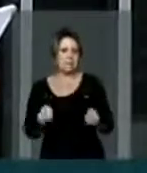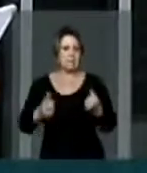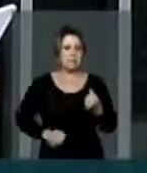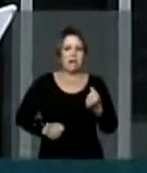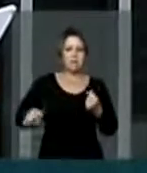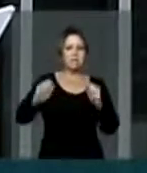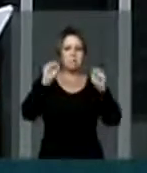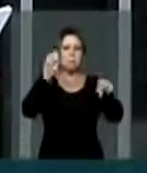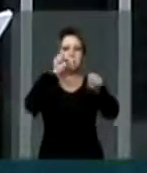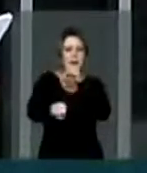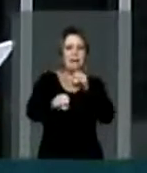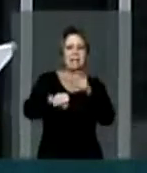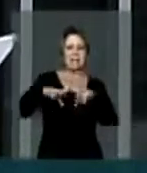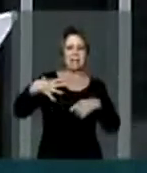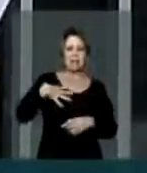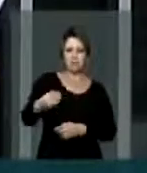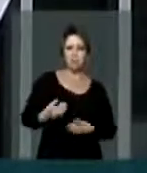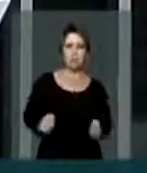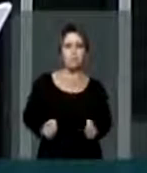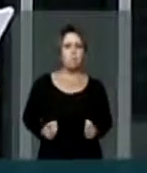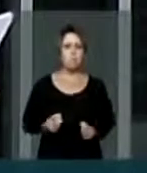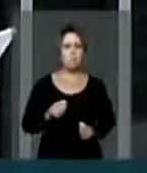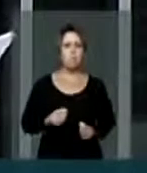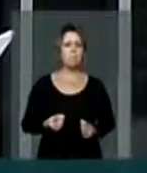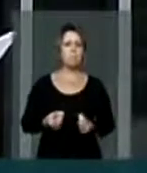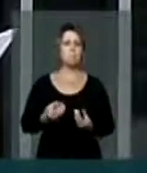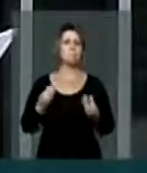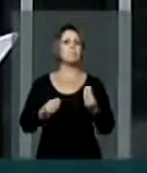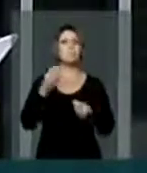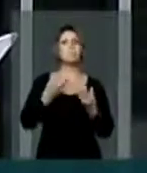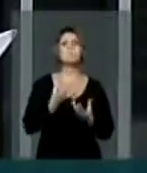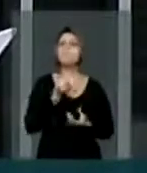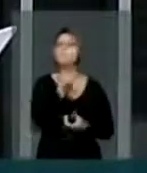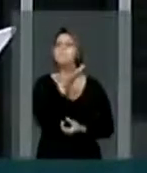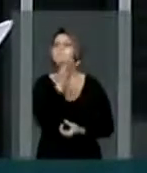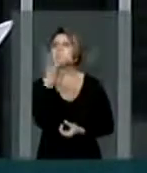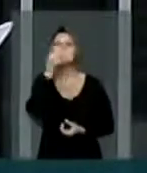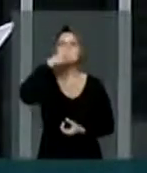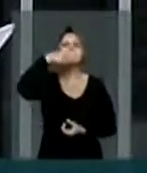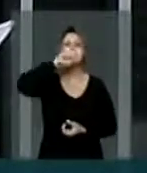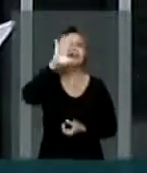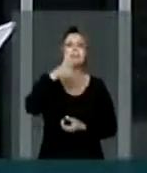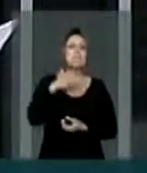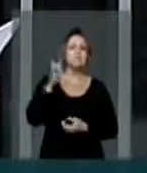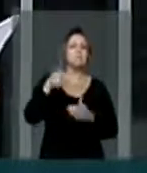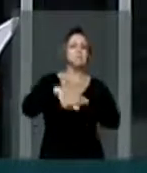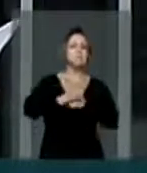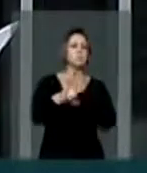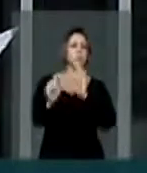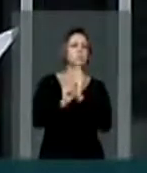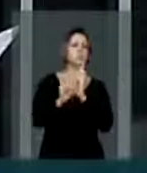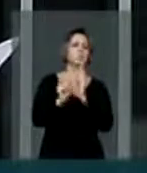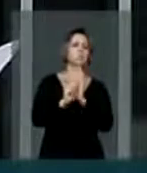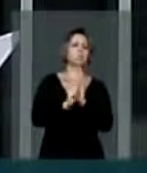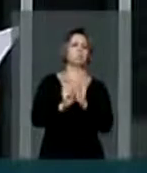porque essa mãe não quer ter o filho? Quantos filhos de mães drogadas e outros viciados e outros variados